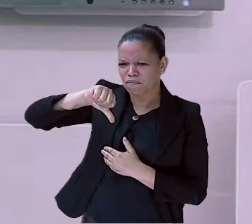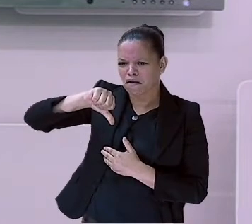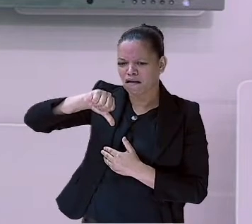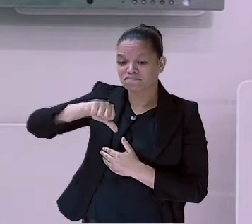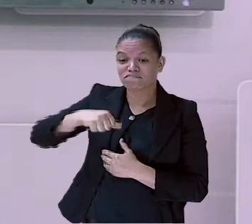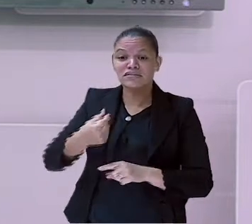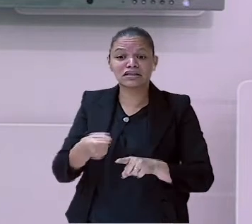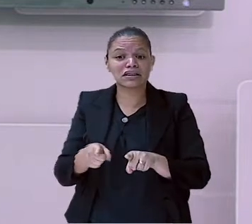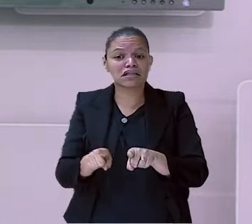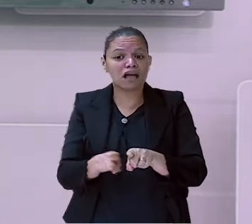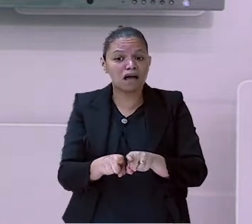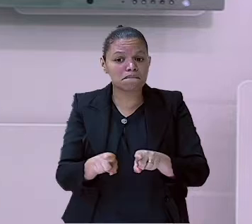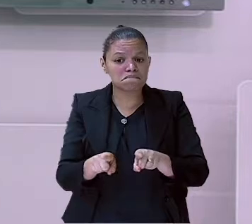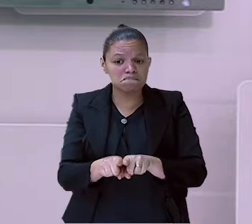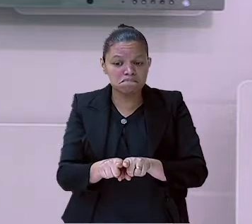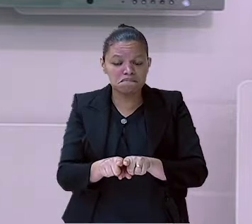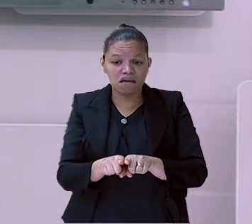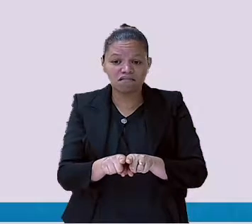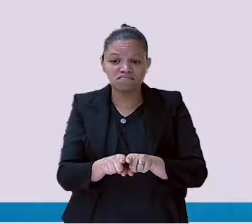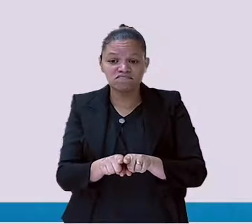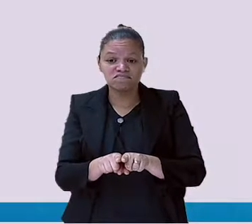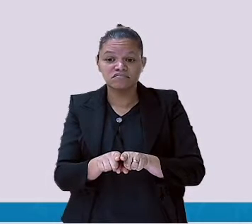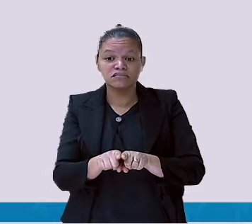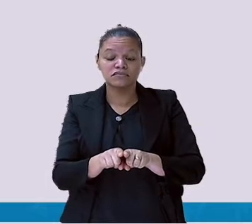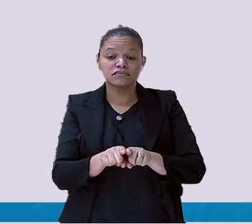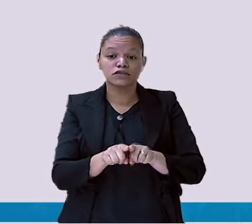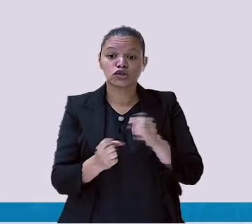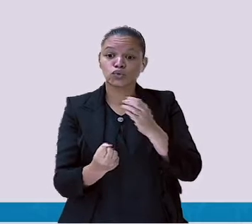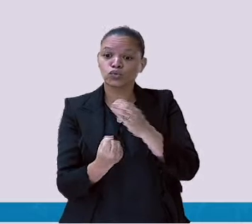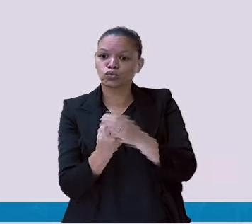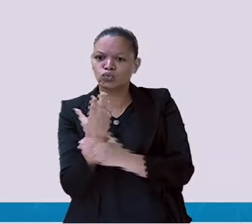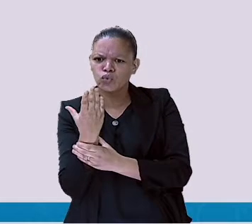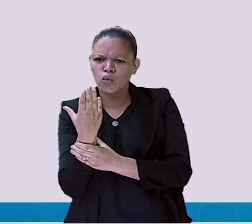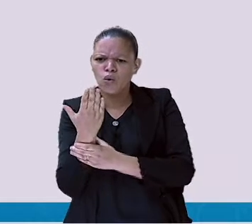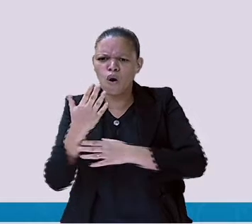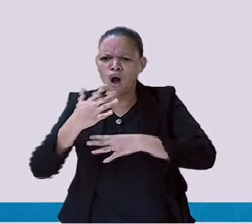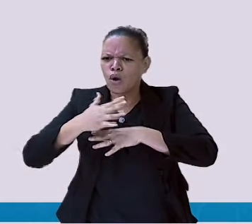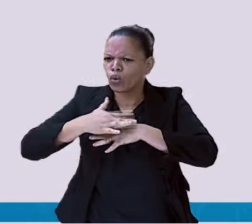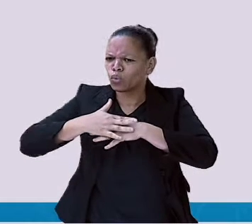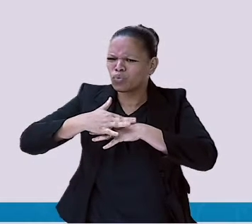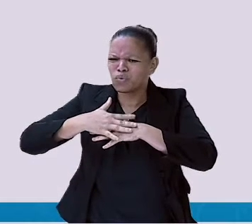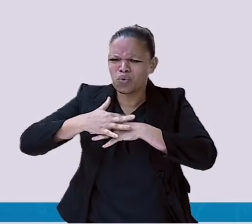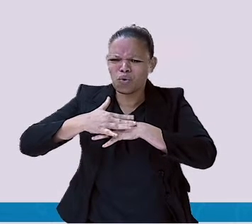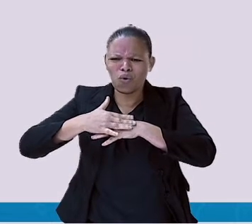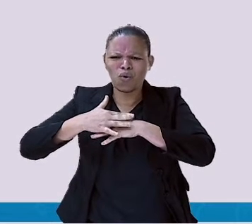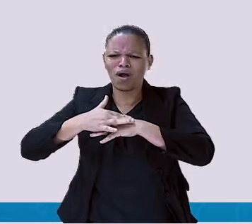má alimentação doenças crônicas, tá? E essas doenças